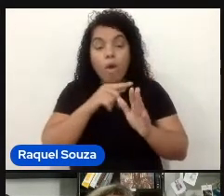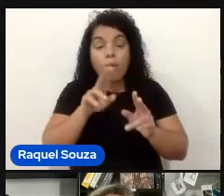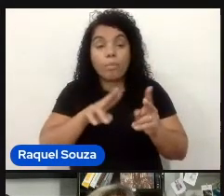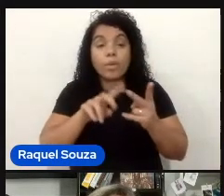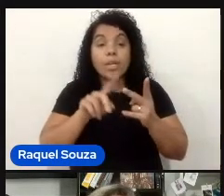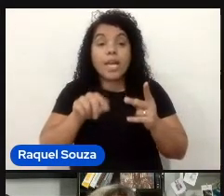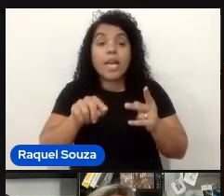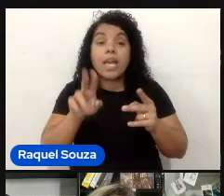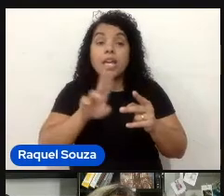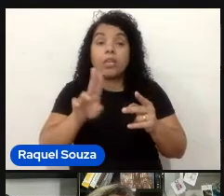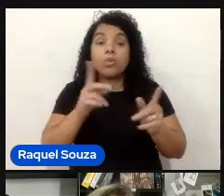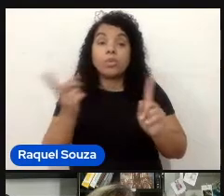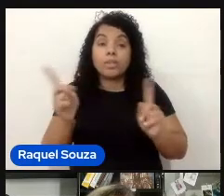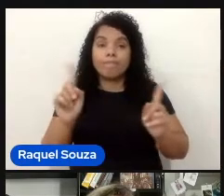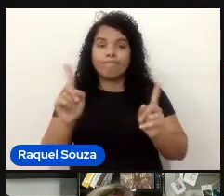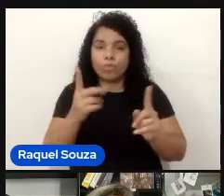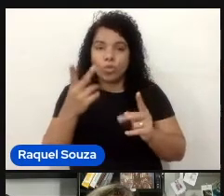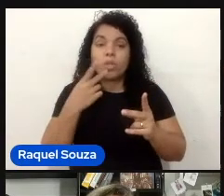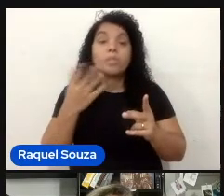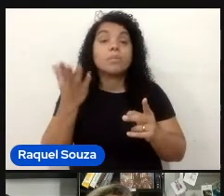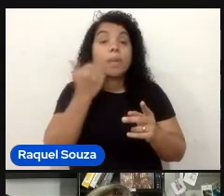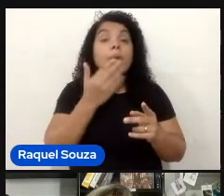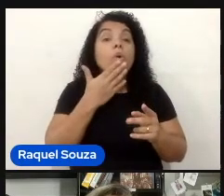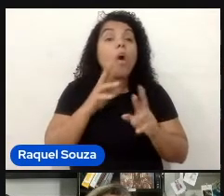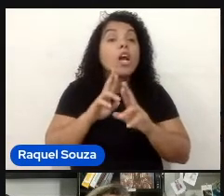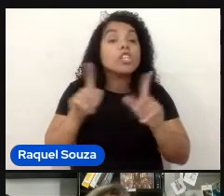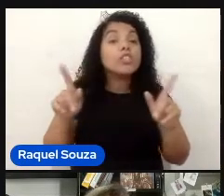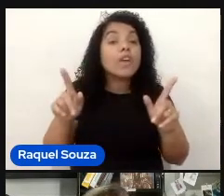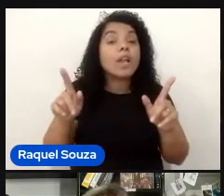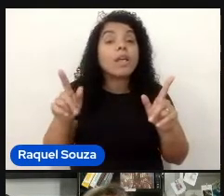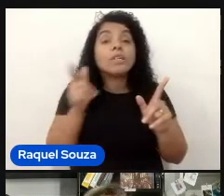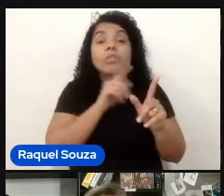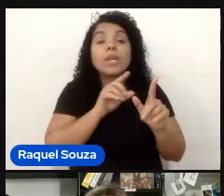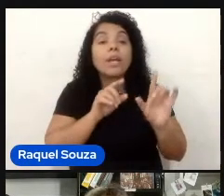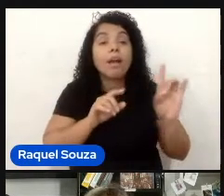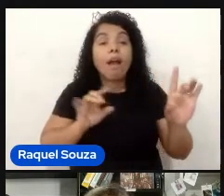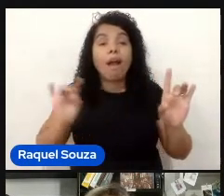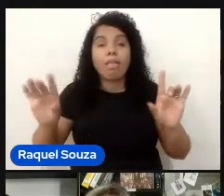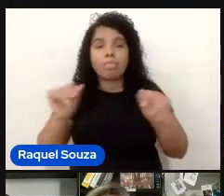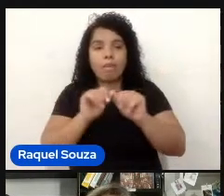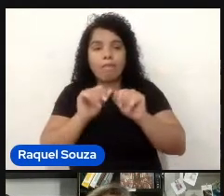mas é importante que ele saiba qual que é a diferença e qual que é o entregável de cada um dos momentos.